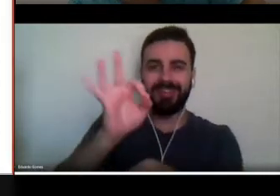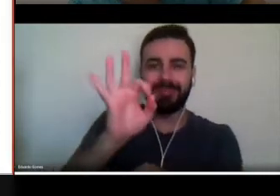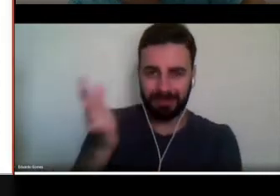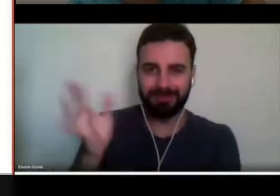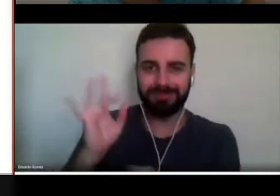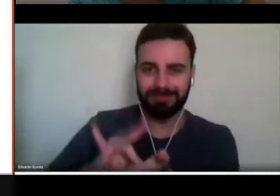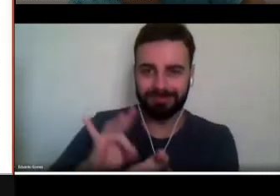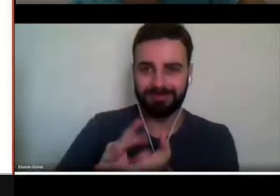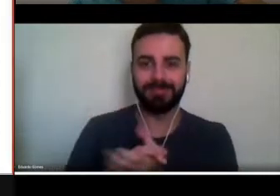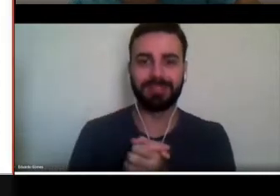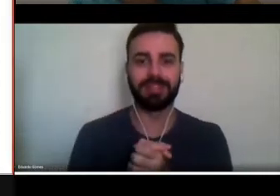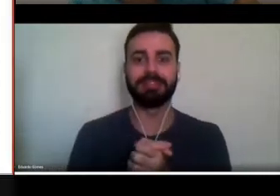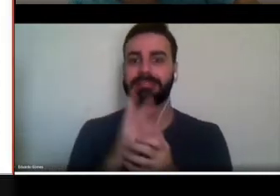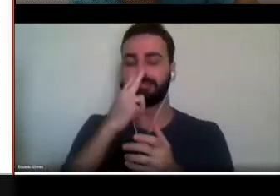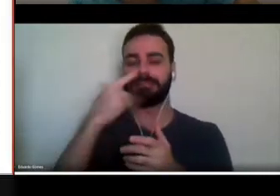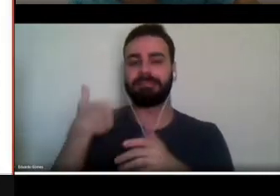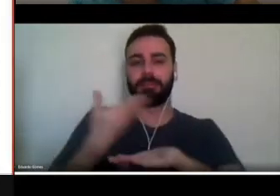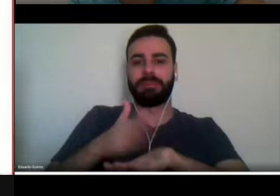aqui.